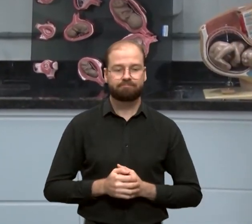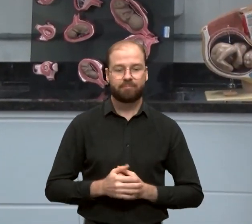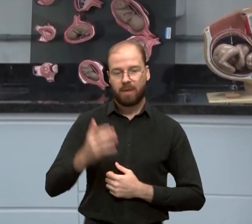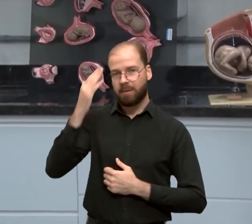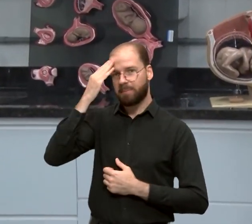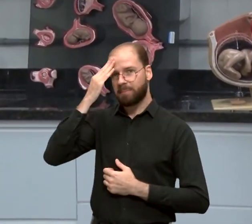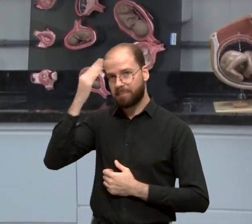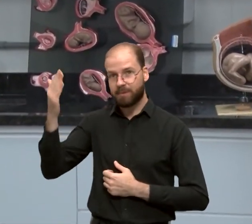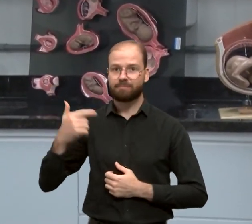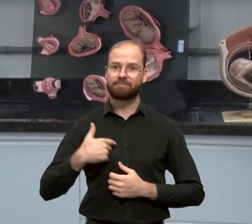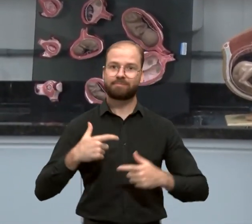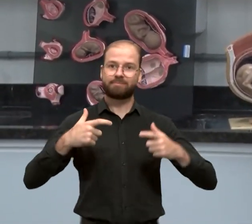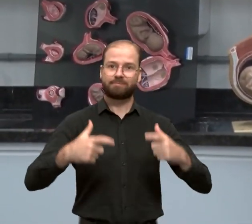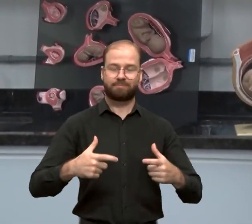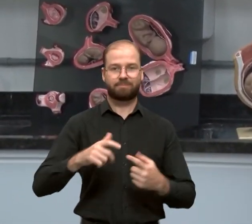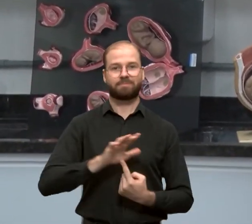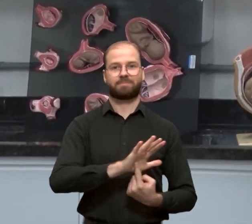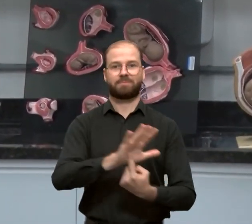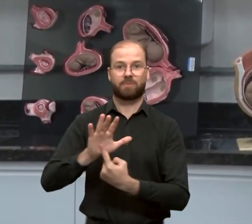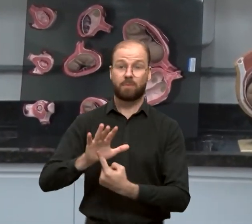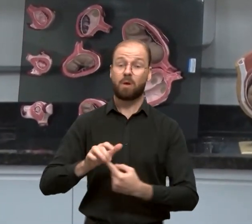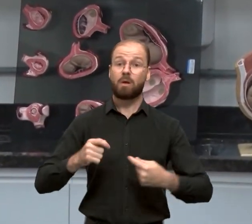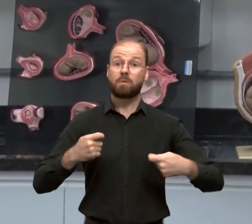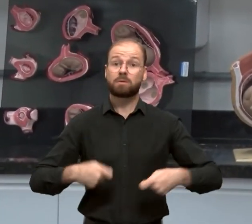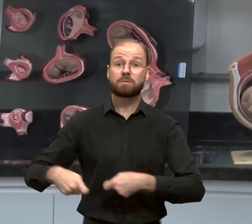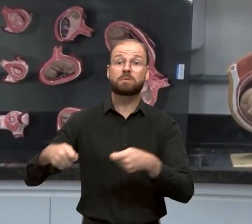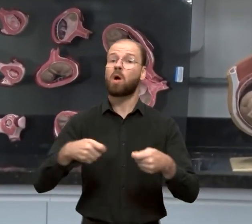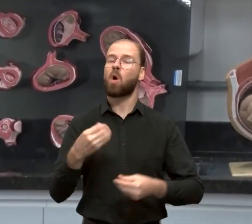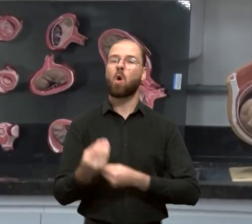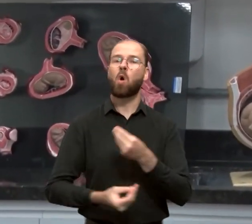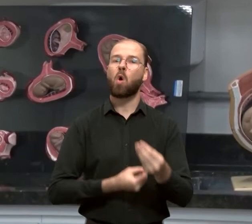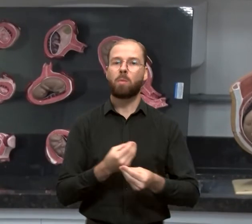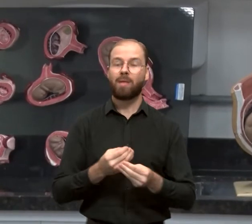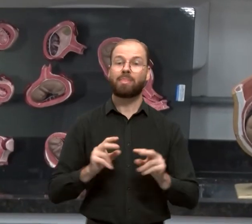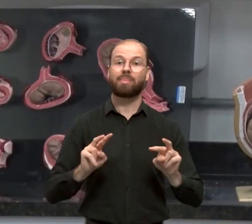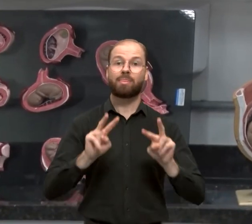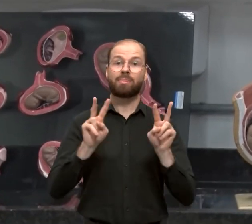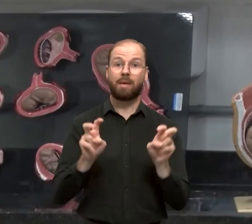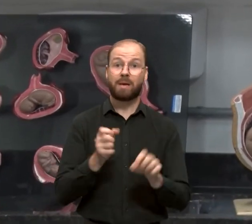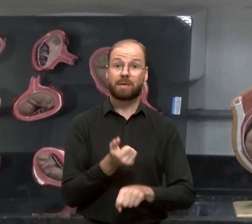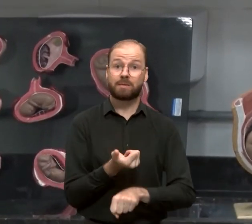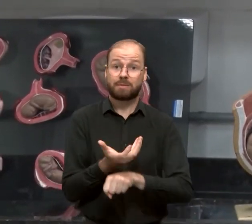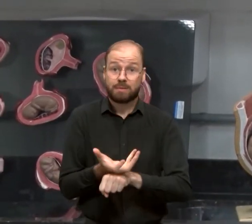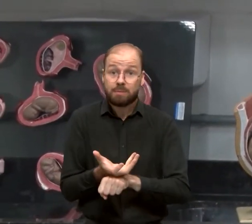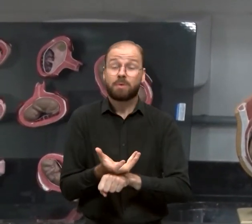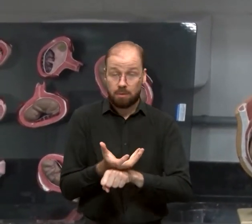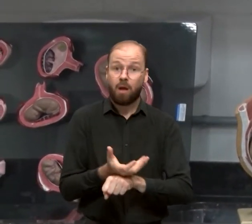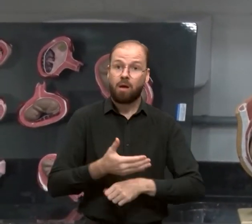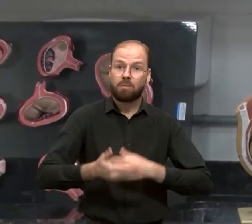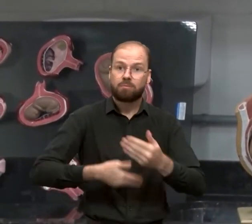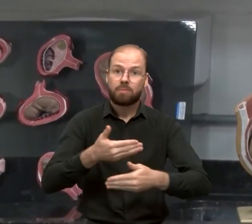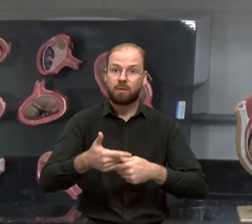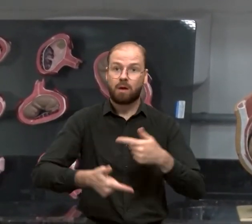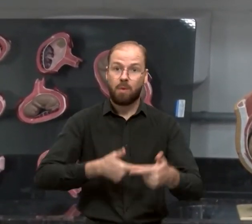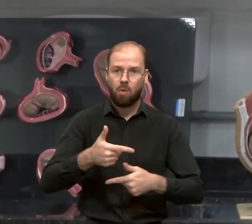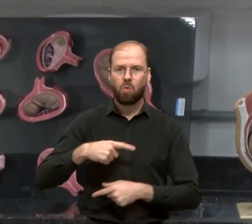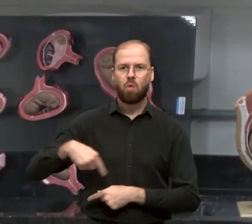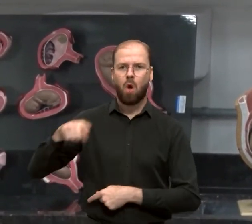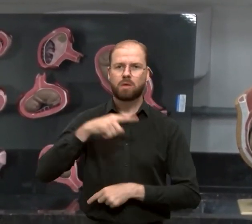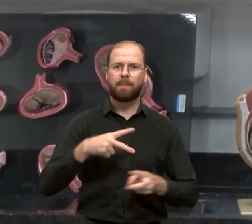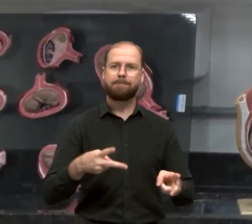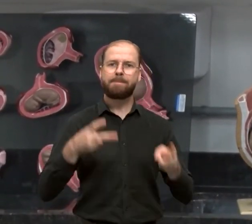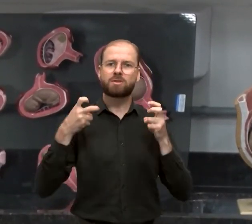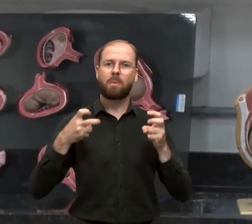espaço. Dada a necessidade, né, de se abordar um tema durante a disciplina para desenvolver esse trabalho, a gente viu que o câncer de colo de útero